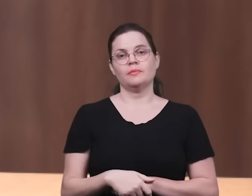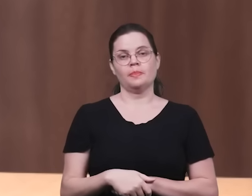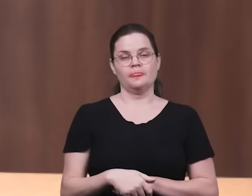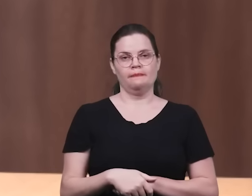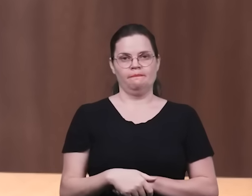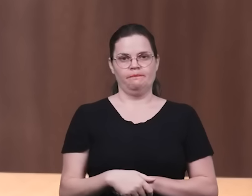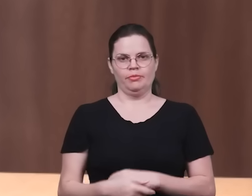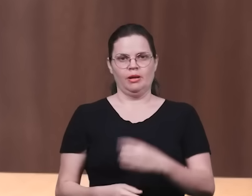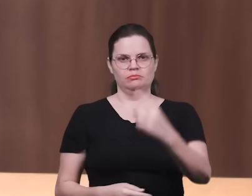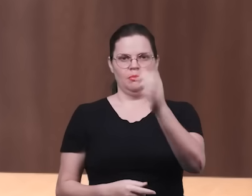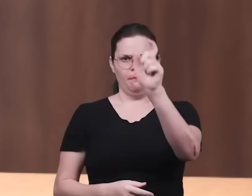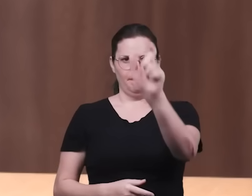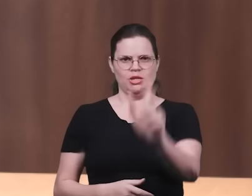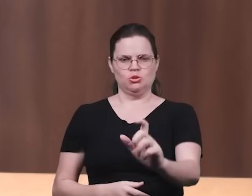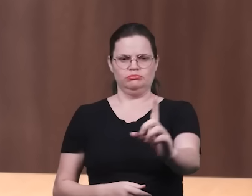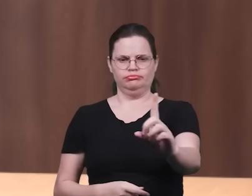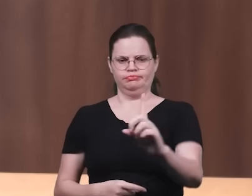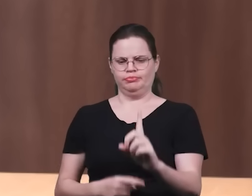orar por uma pessoa.